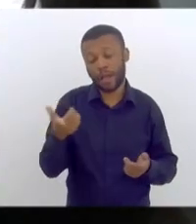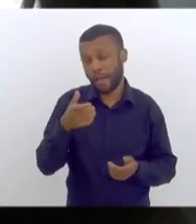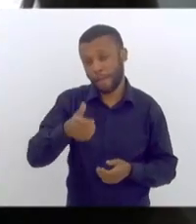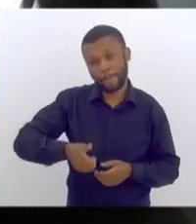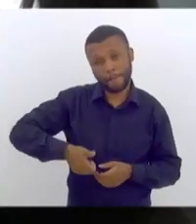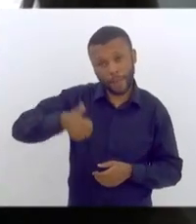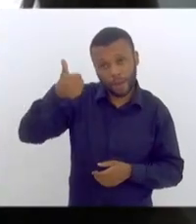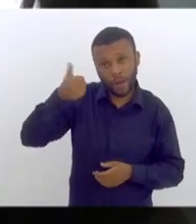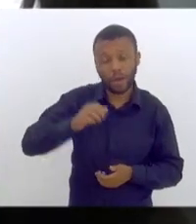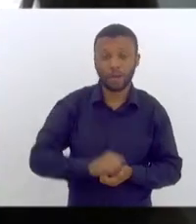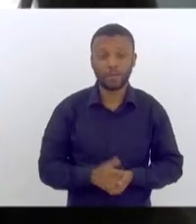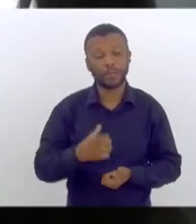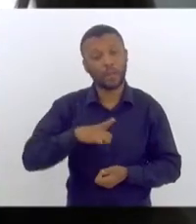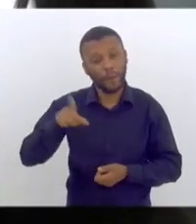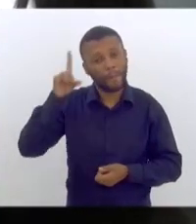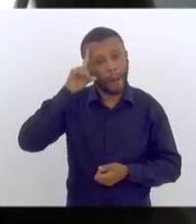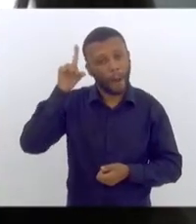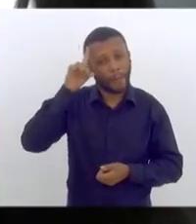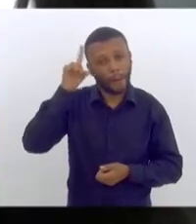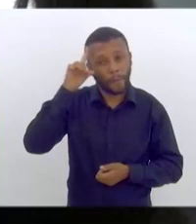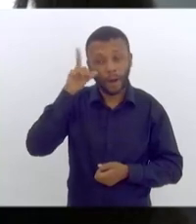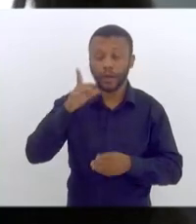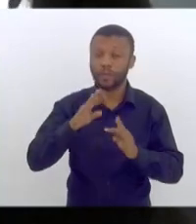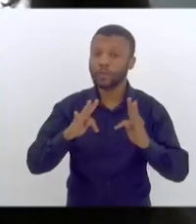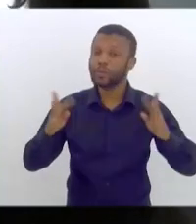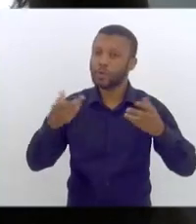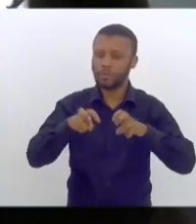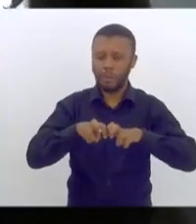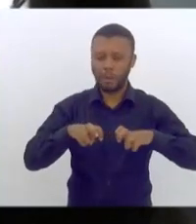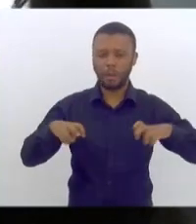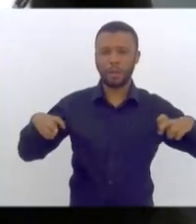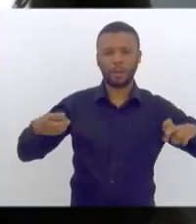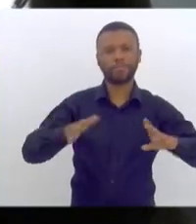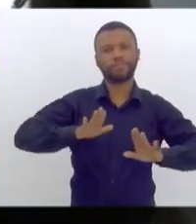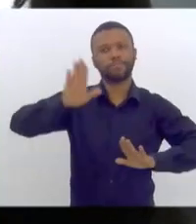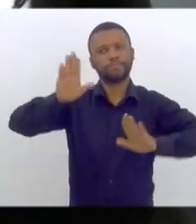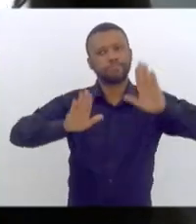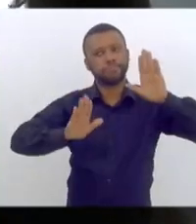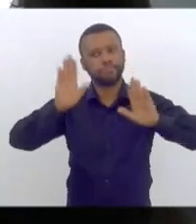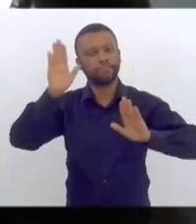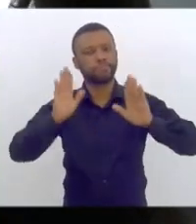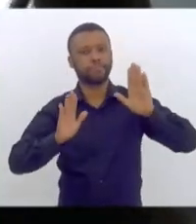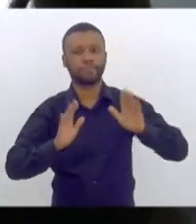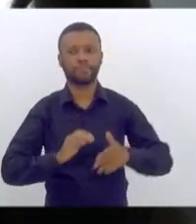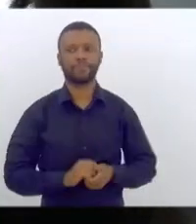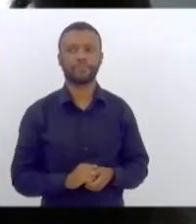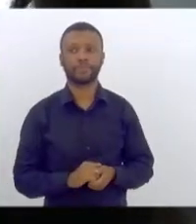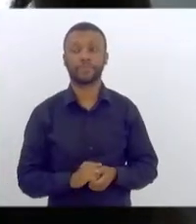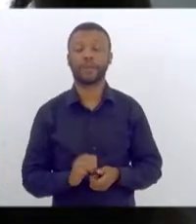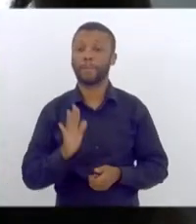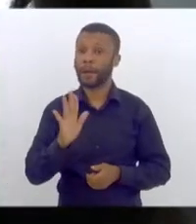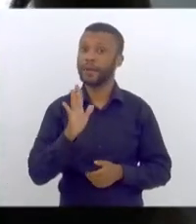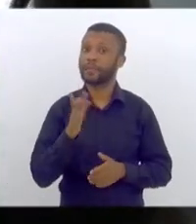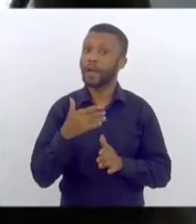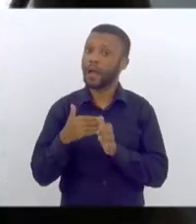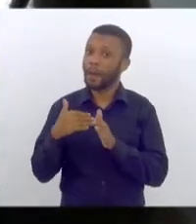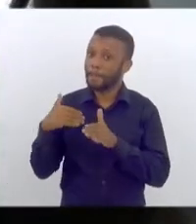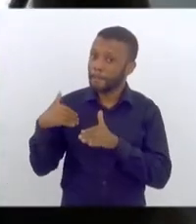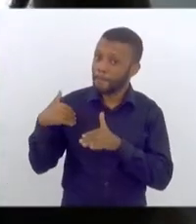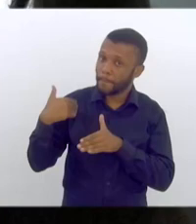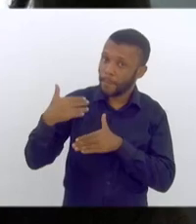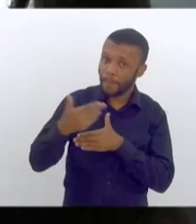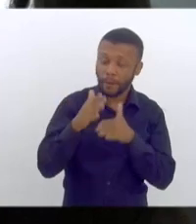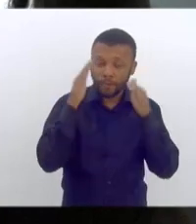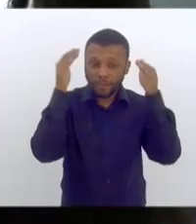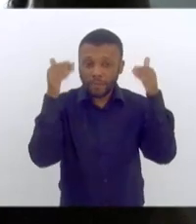possa ser uma rotina todos que se manifestam mas manifestar em ordem de emenda né isso isso